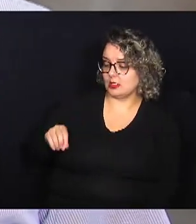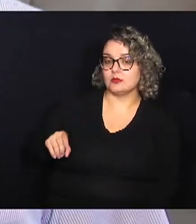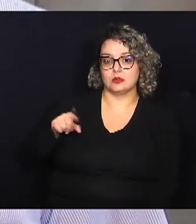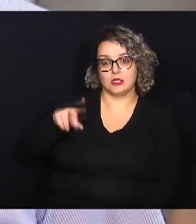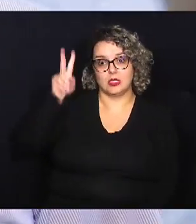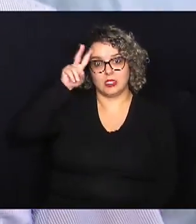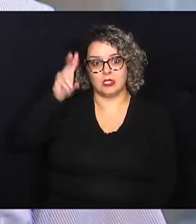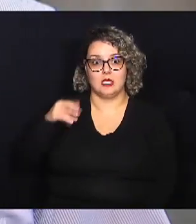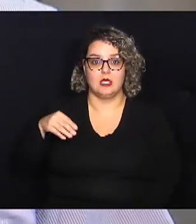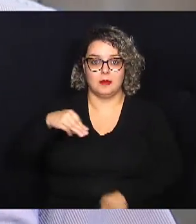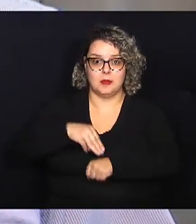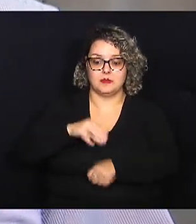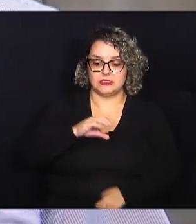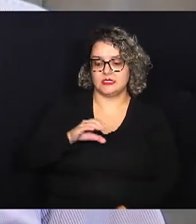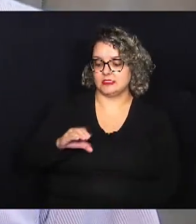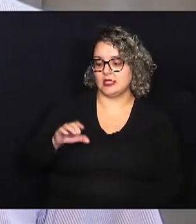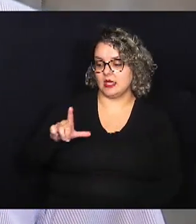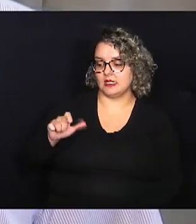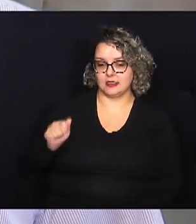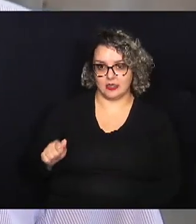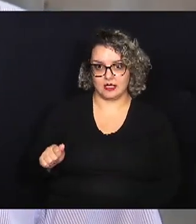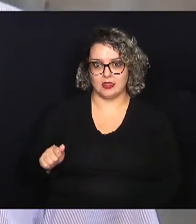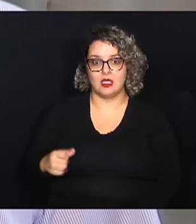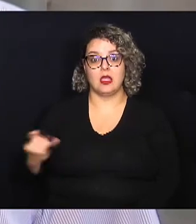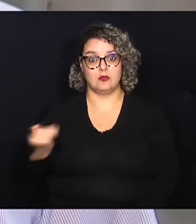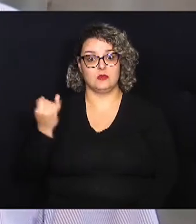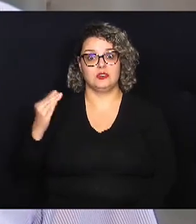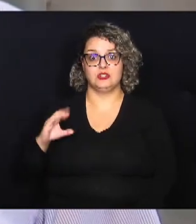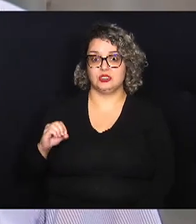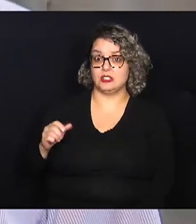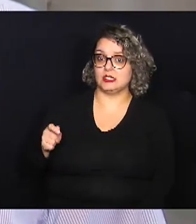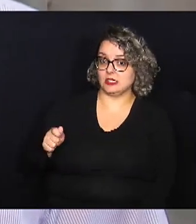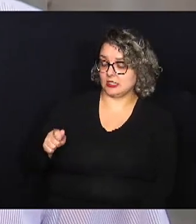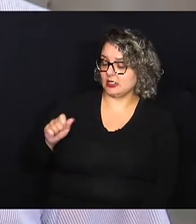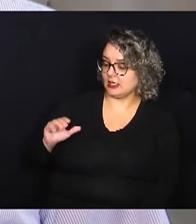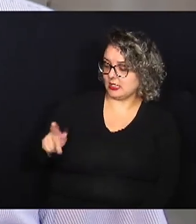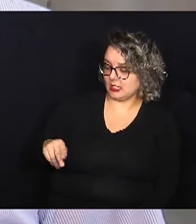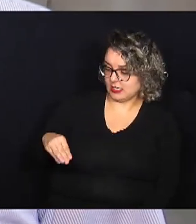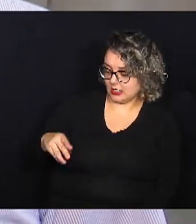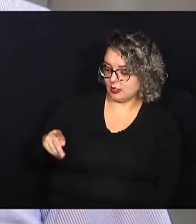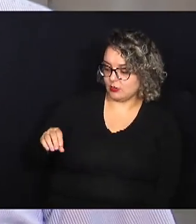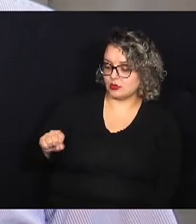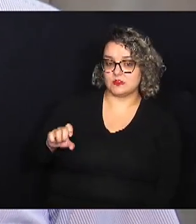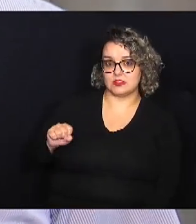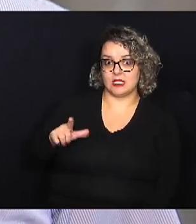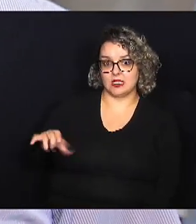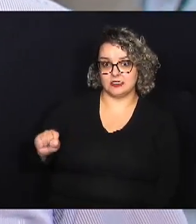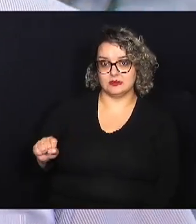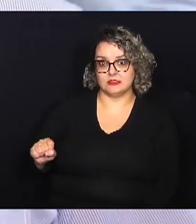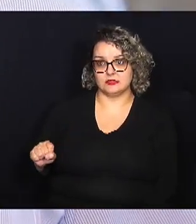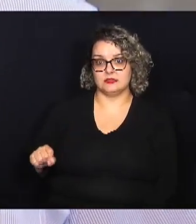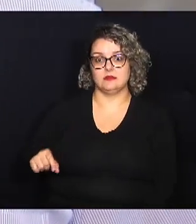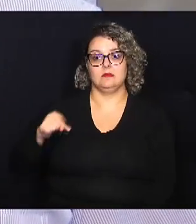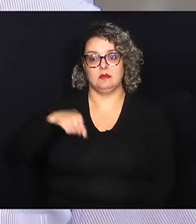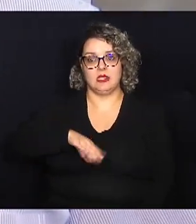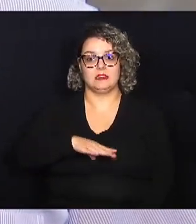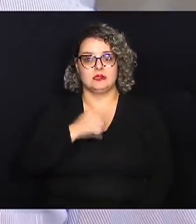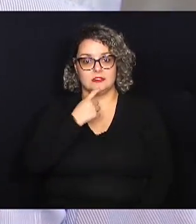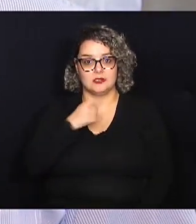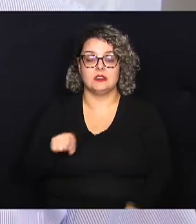do CCLA, a importância de Campos Salles para a história de Campinas e do Brasil. Então, quando a gente revê